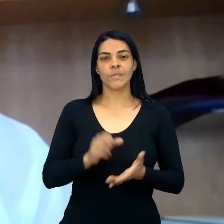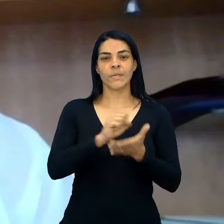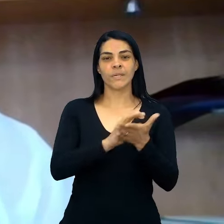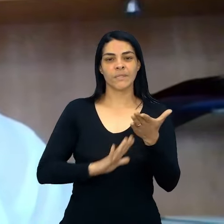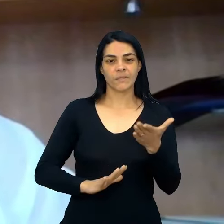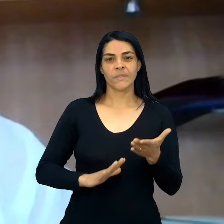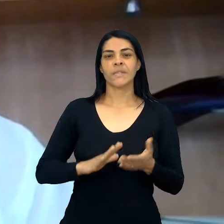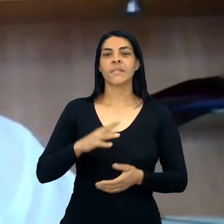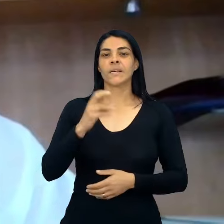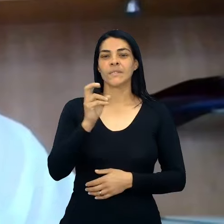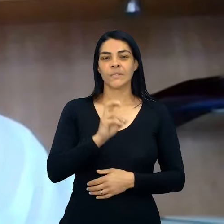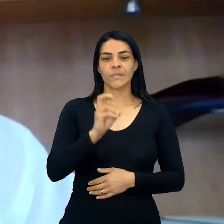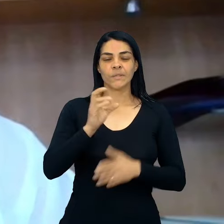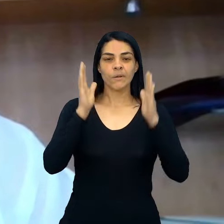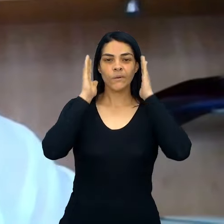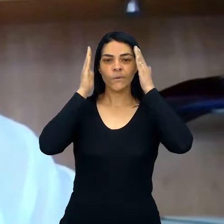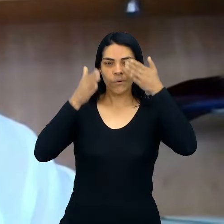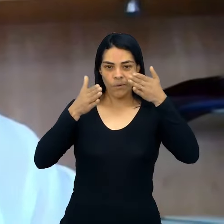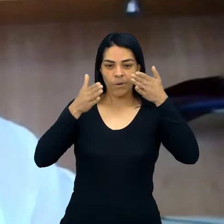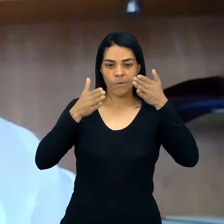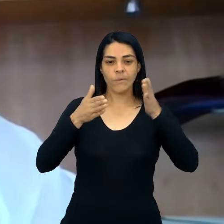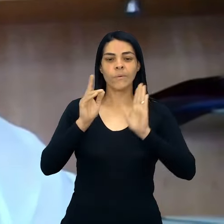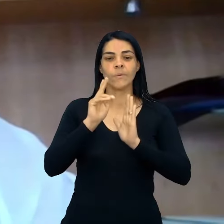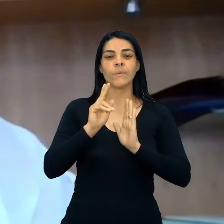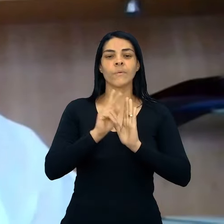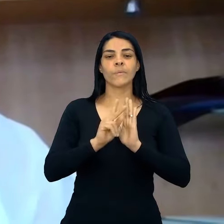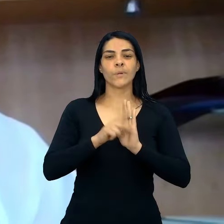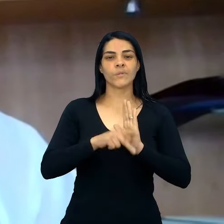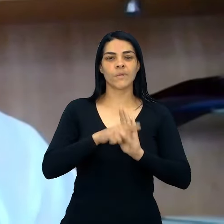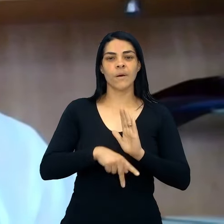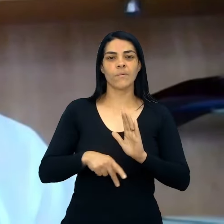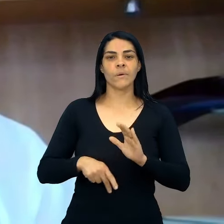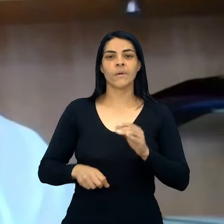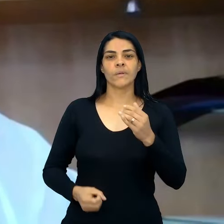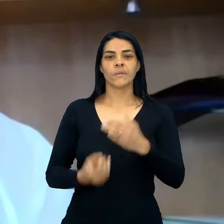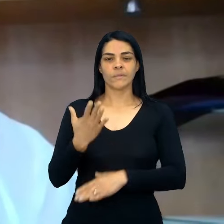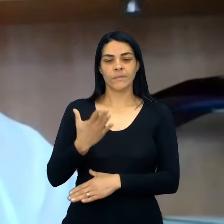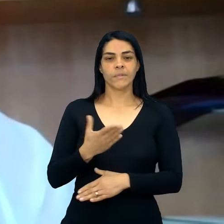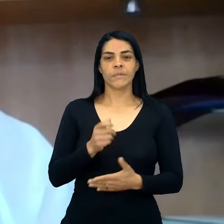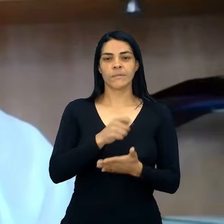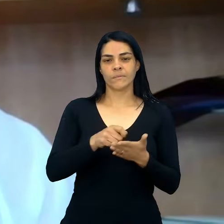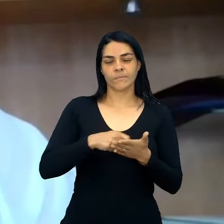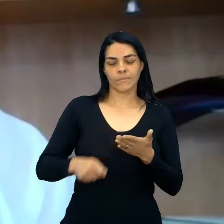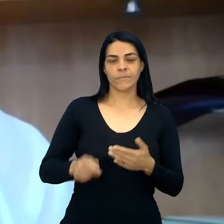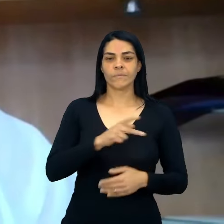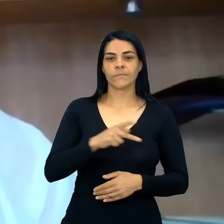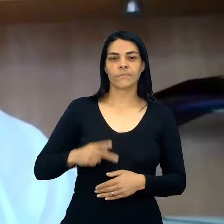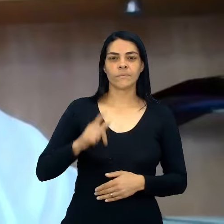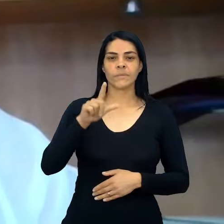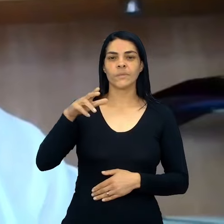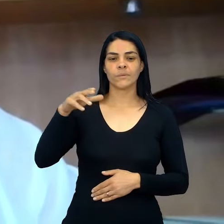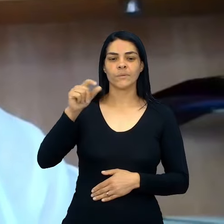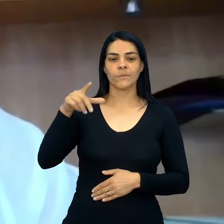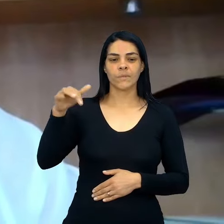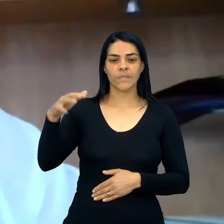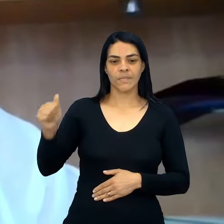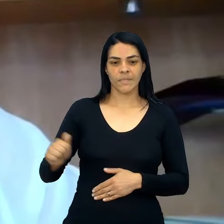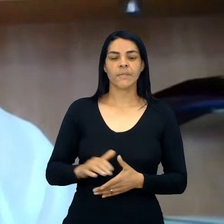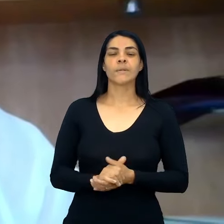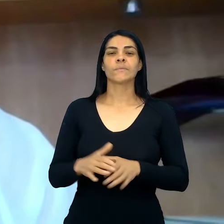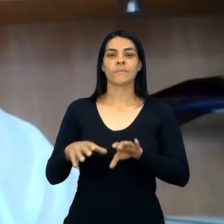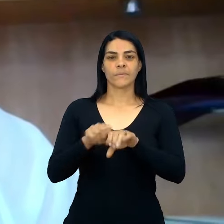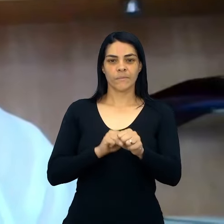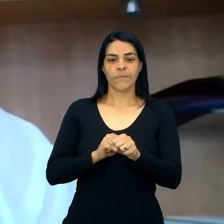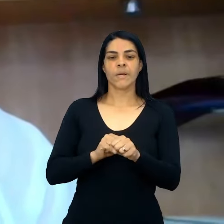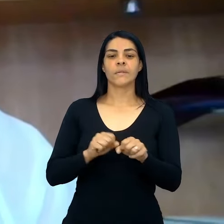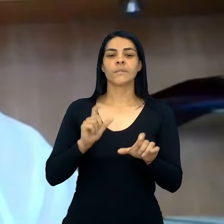com foco na produção escrita, ok? Sou a professora Vanuzzi, sou graduada em Letras, sou